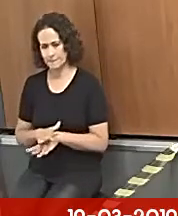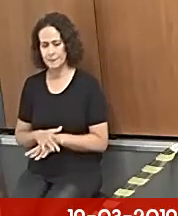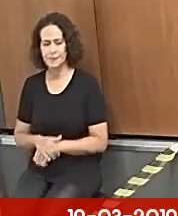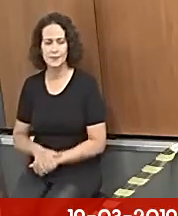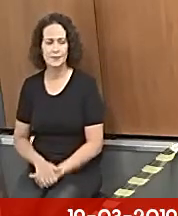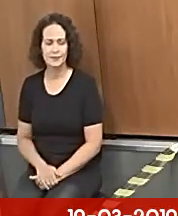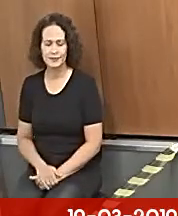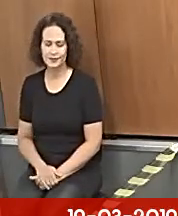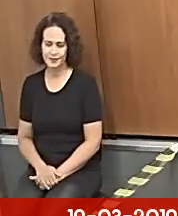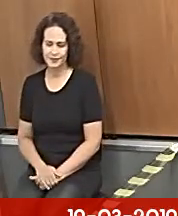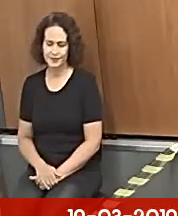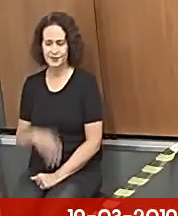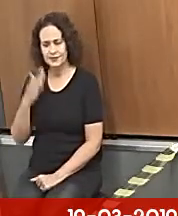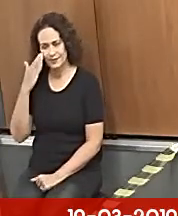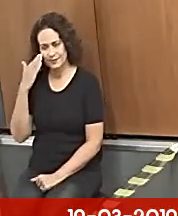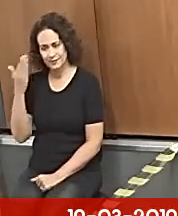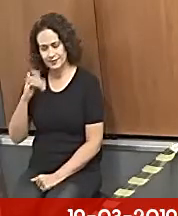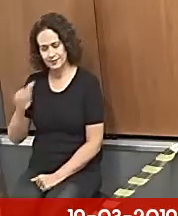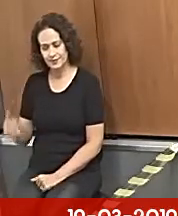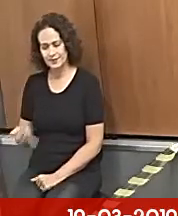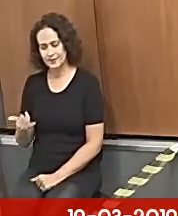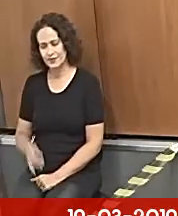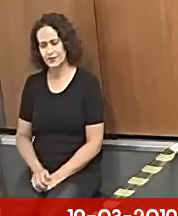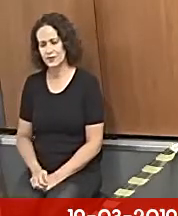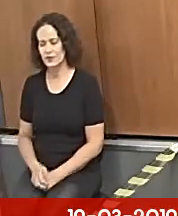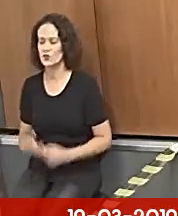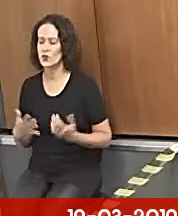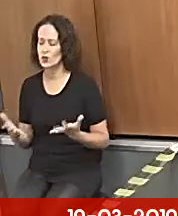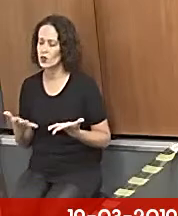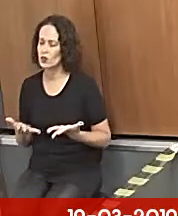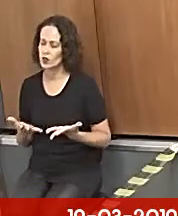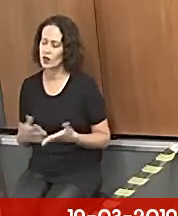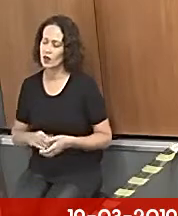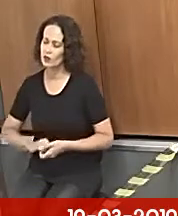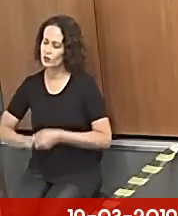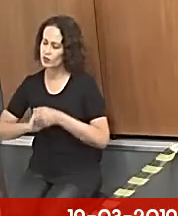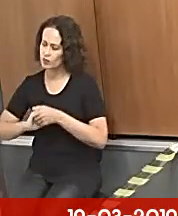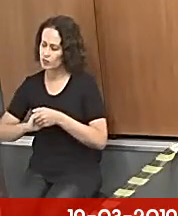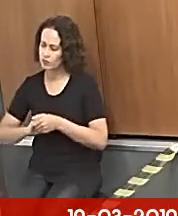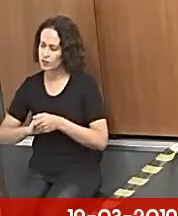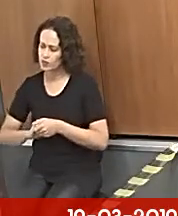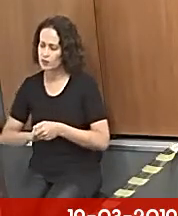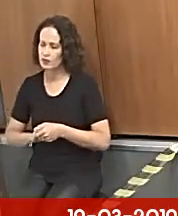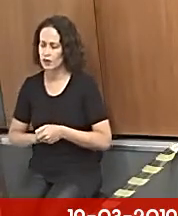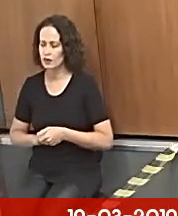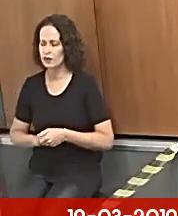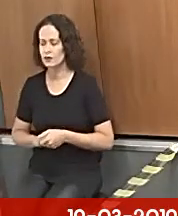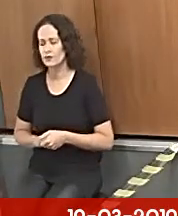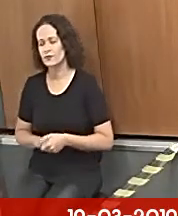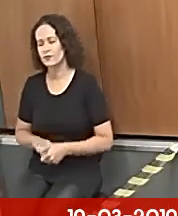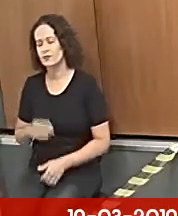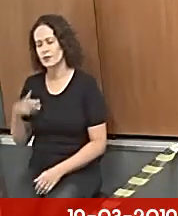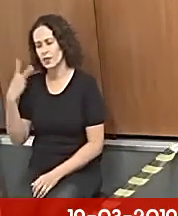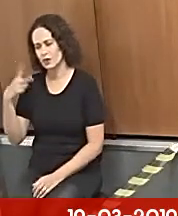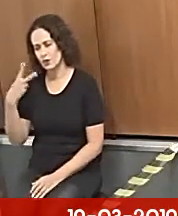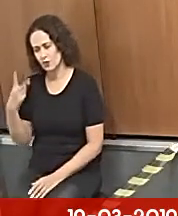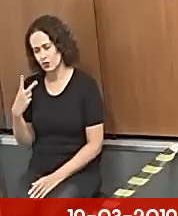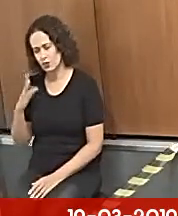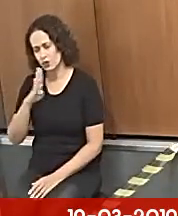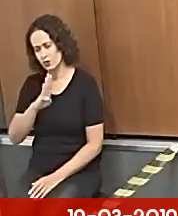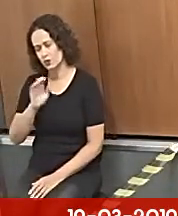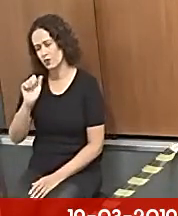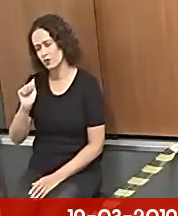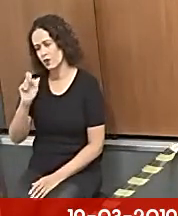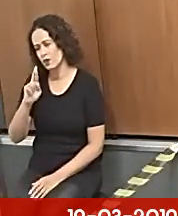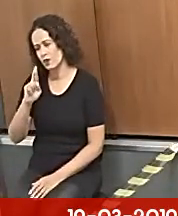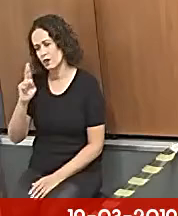que é obrigado a oportunidade está eu queria cumprimentar os vereadores barroso leone anderson que estão presentes aqui eu sinto também